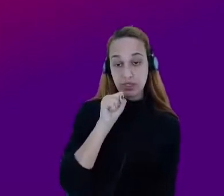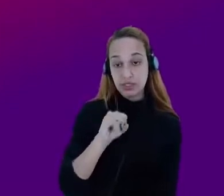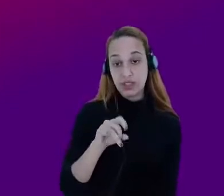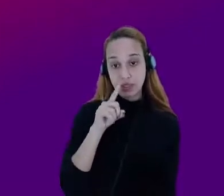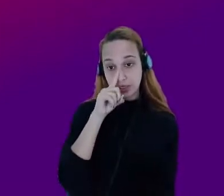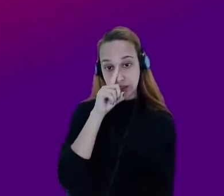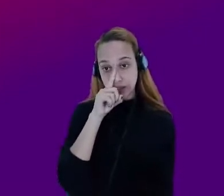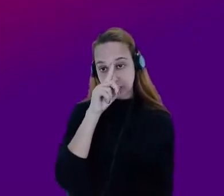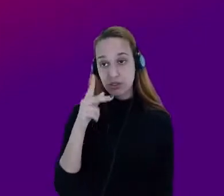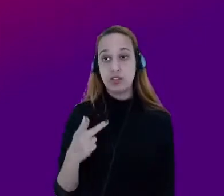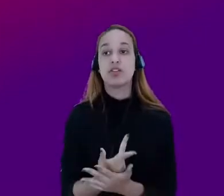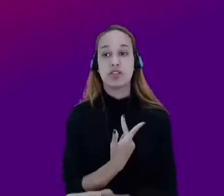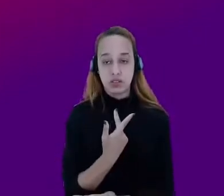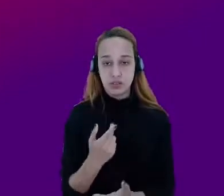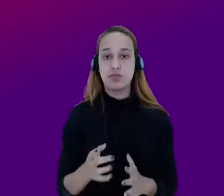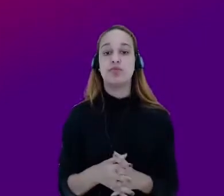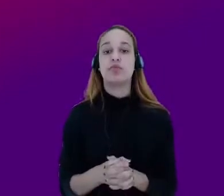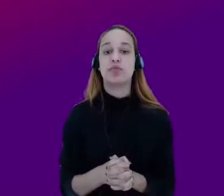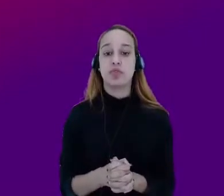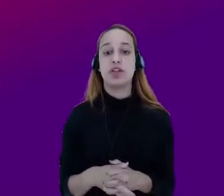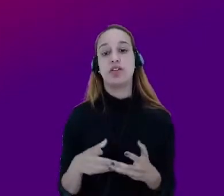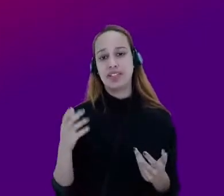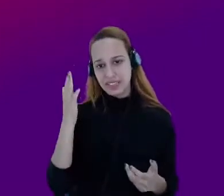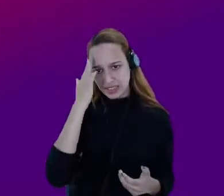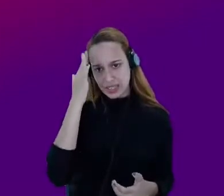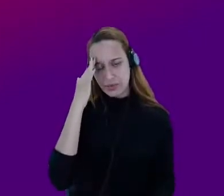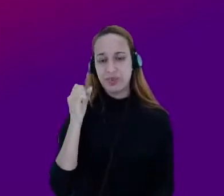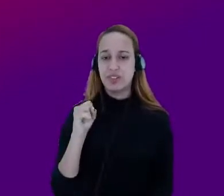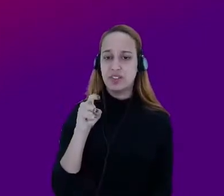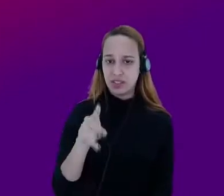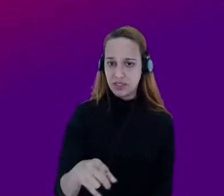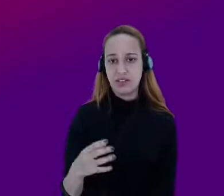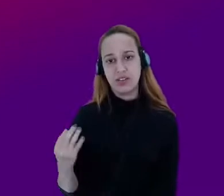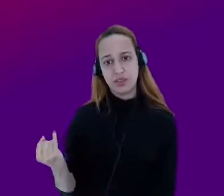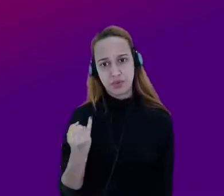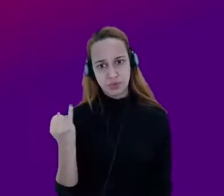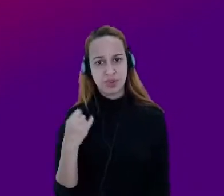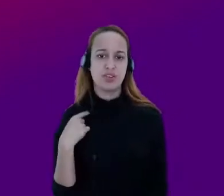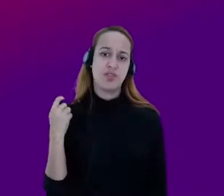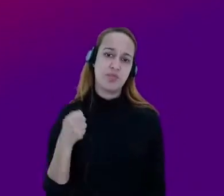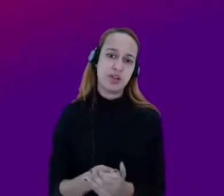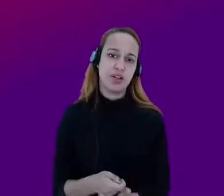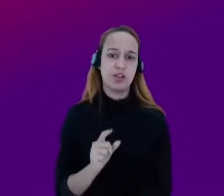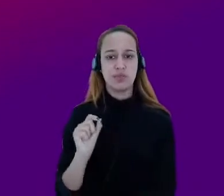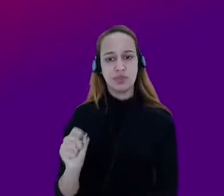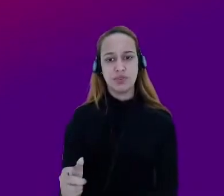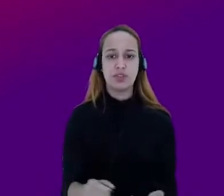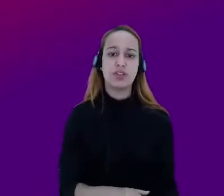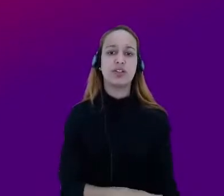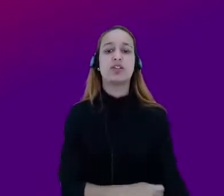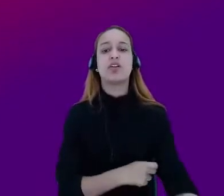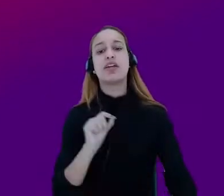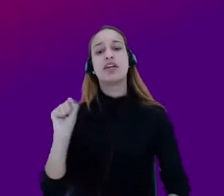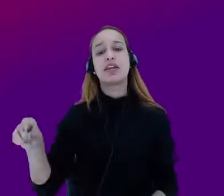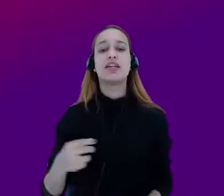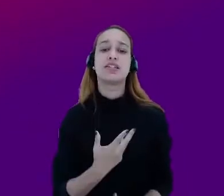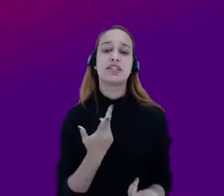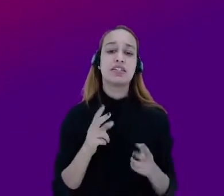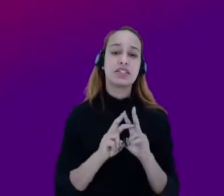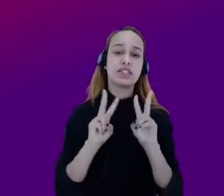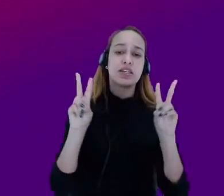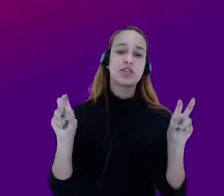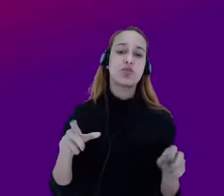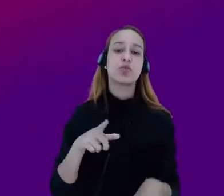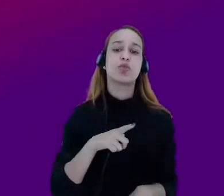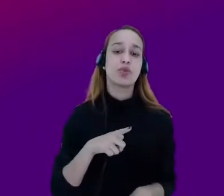aconteceu, fica aquele desafio, será que vale a pena eu pagar por isso? Né? Então, essas questões aqui que permeiam o nosso